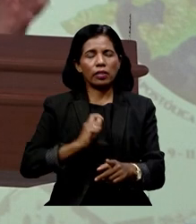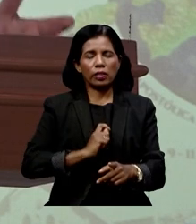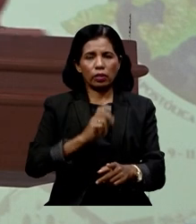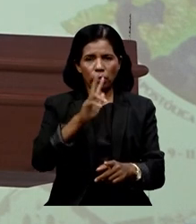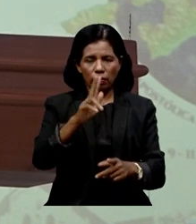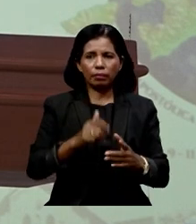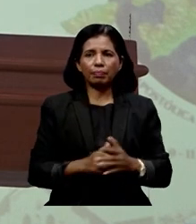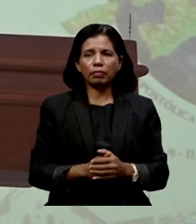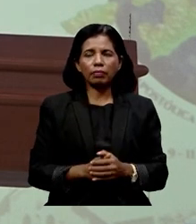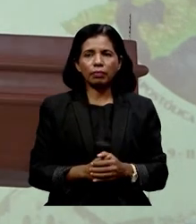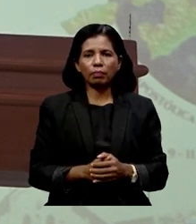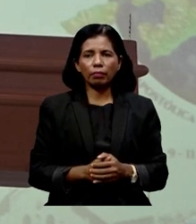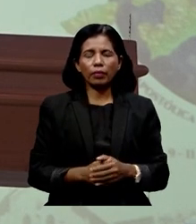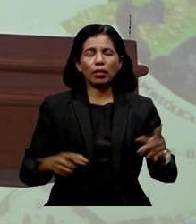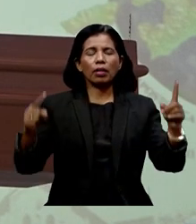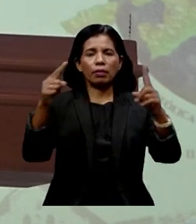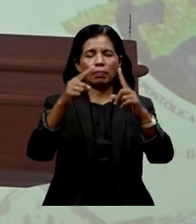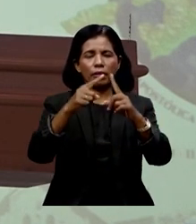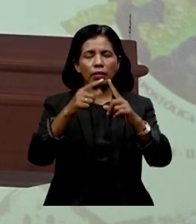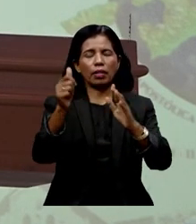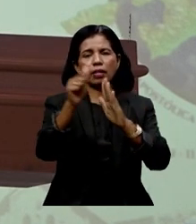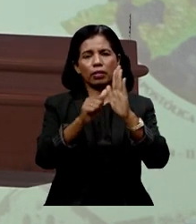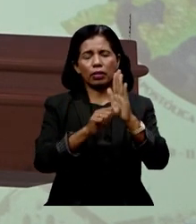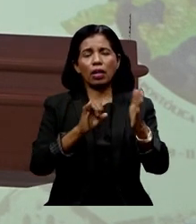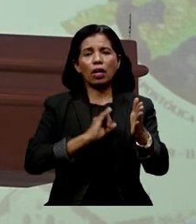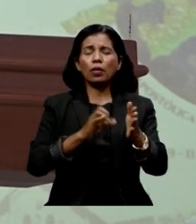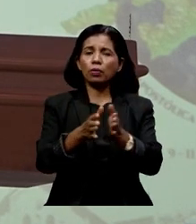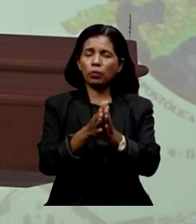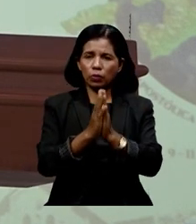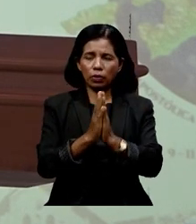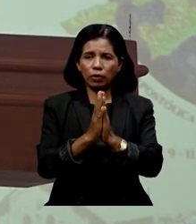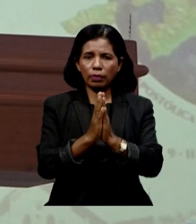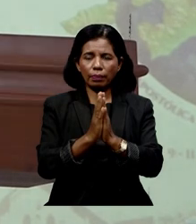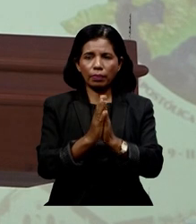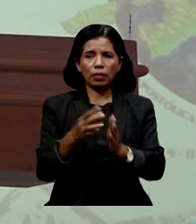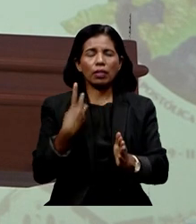Vigares, Nerone vai a agenda, né, usa a tua.